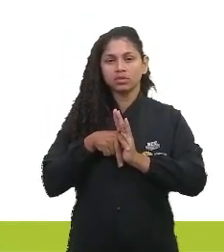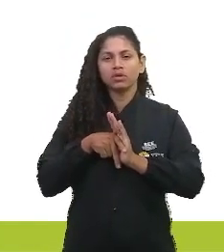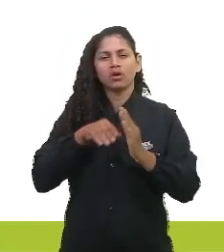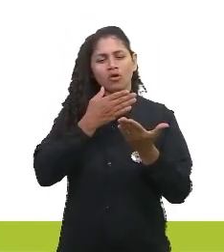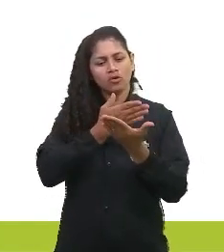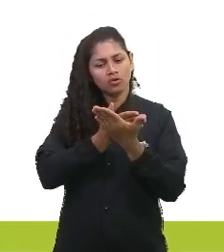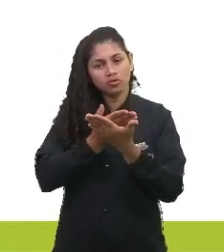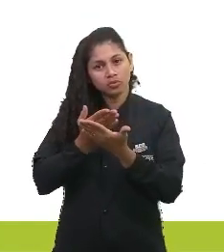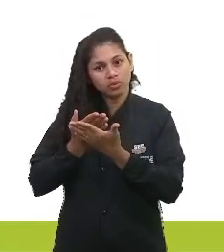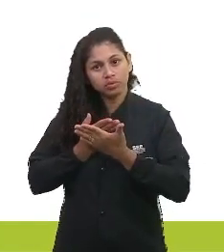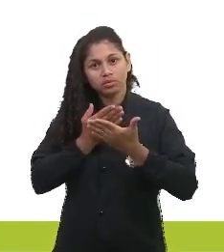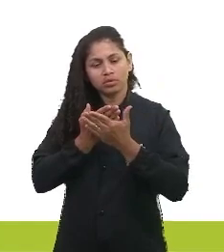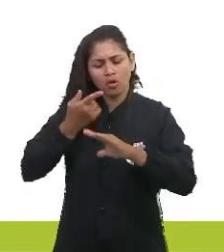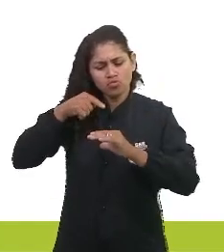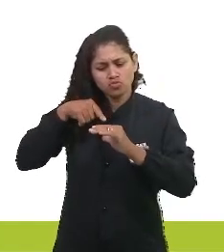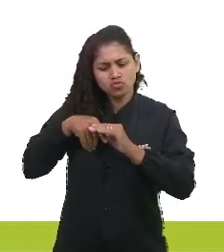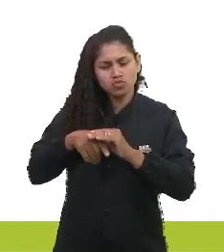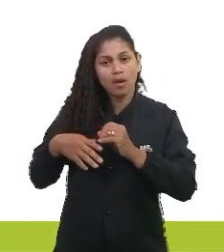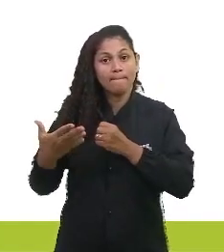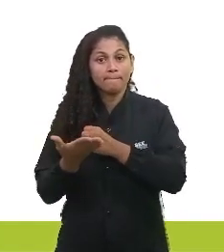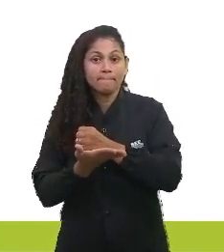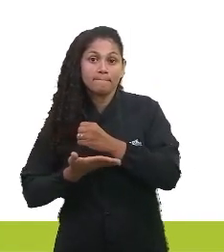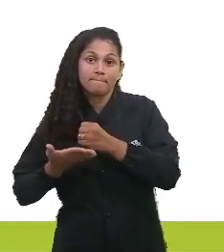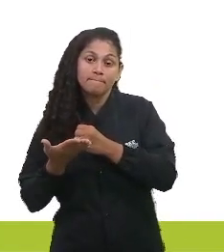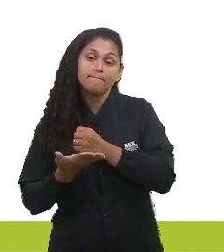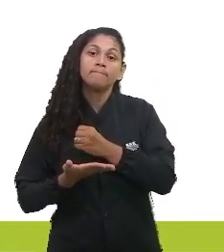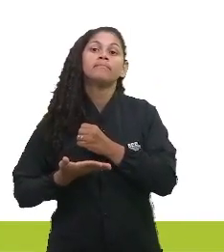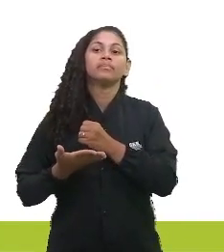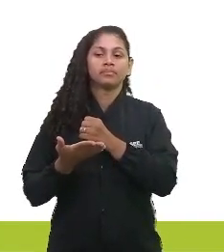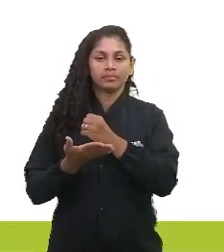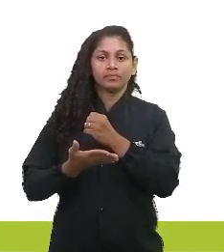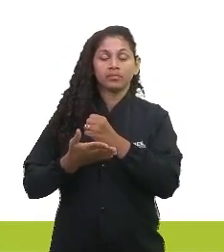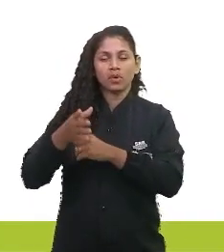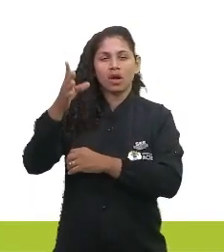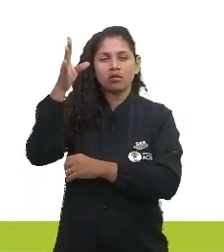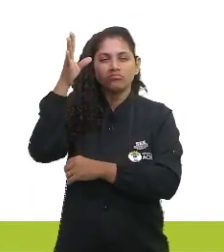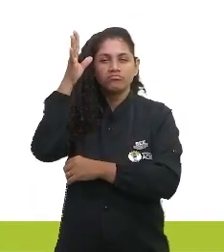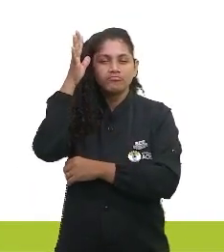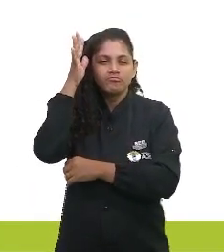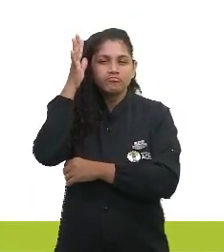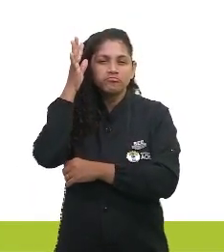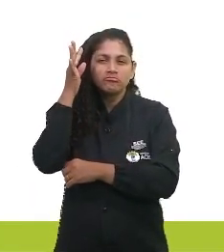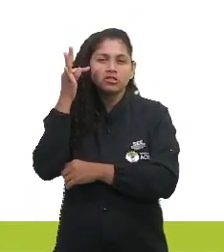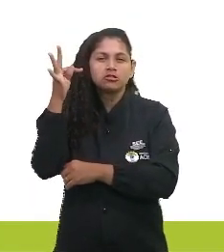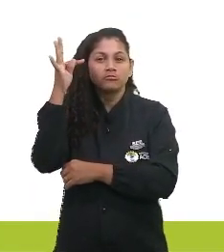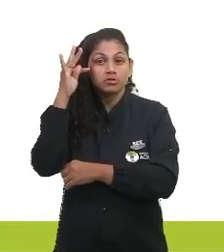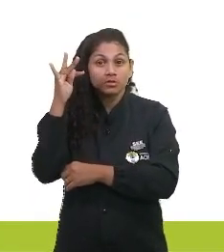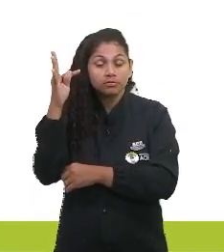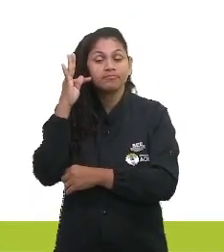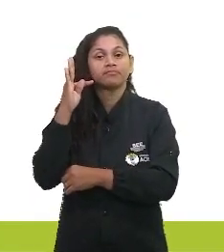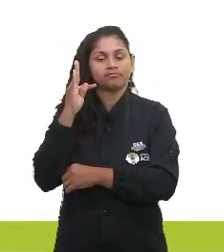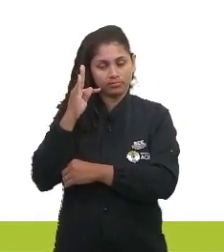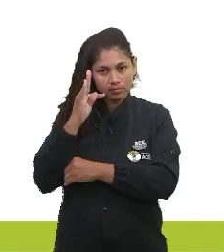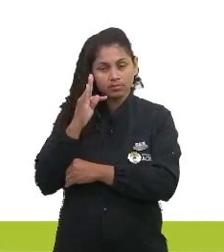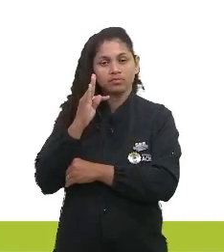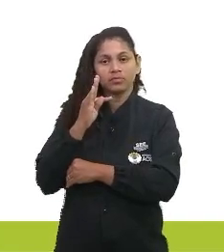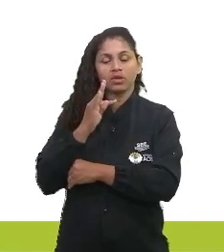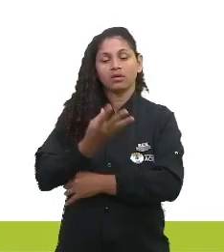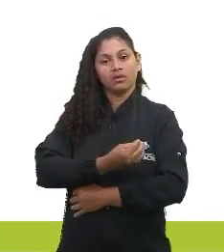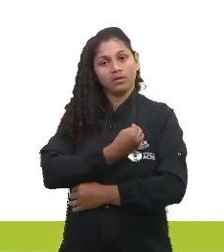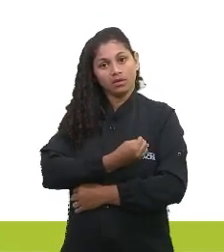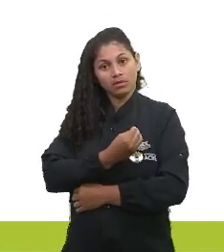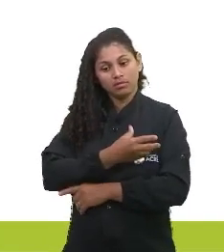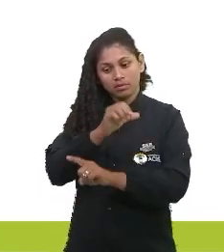busca a fundamentação e teorização dos aspectos morais da vida social e da